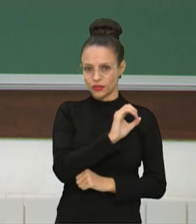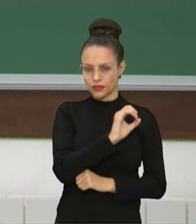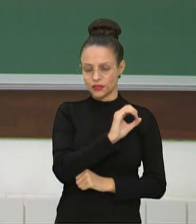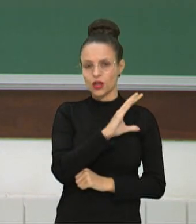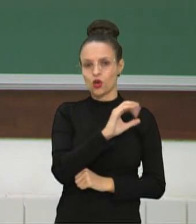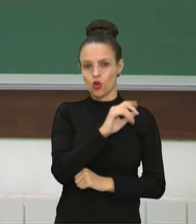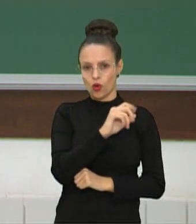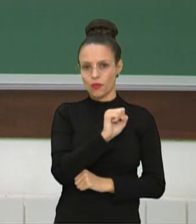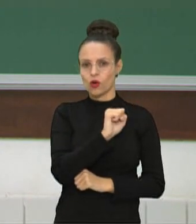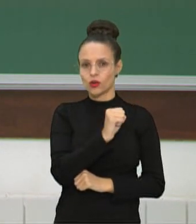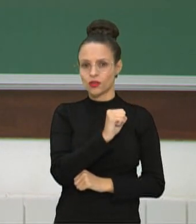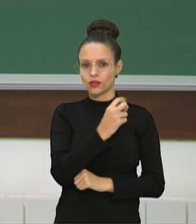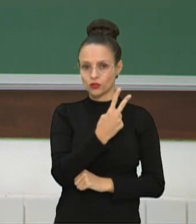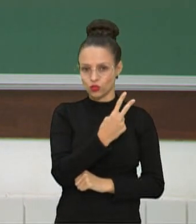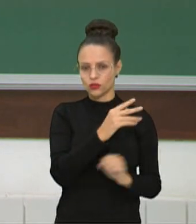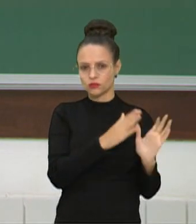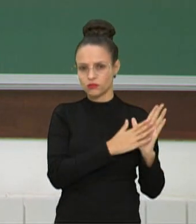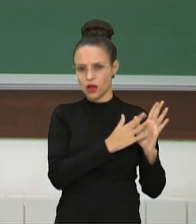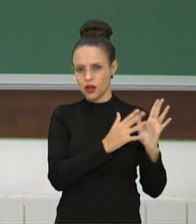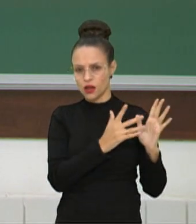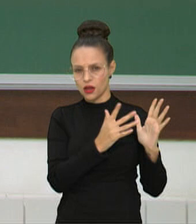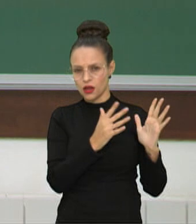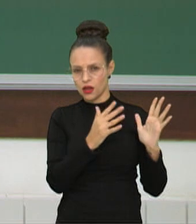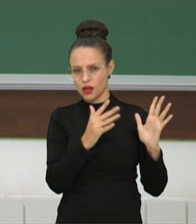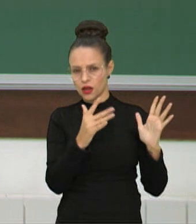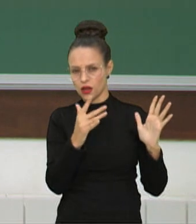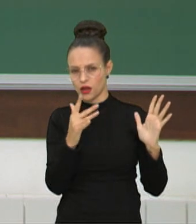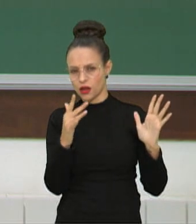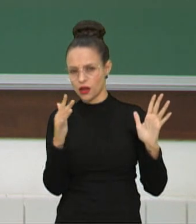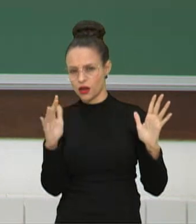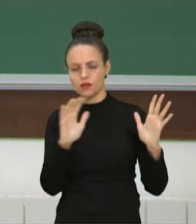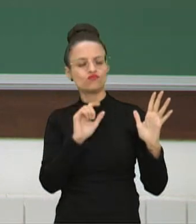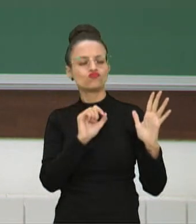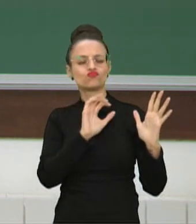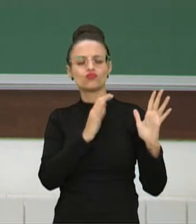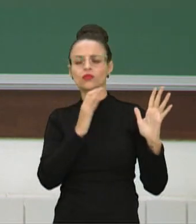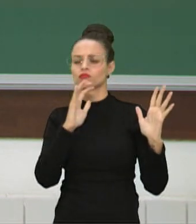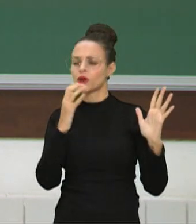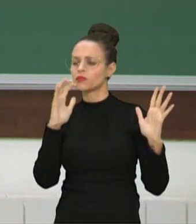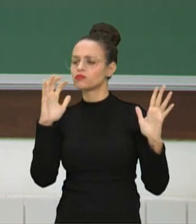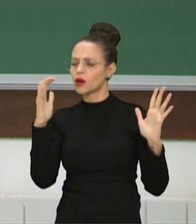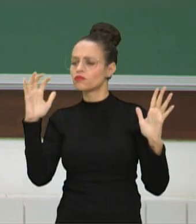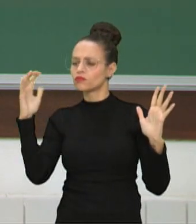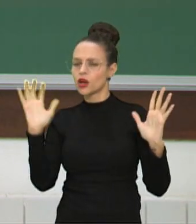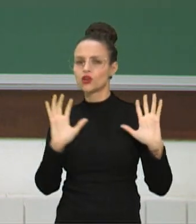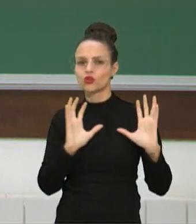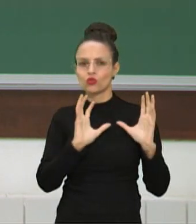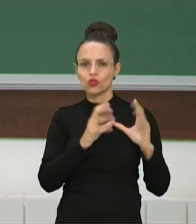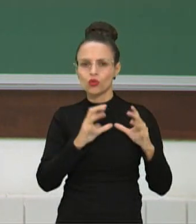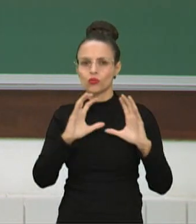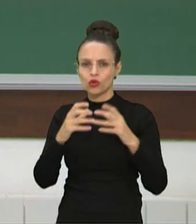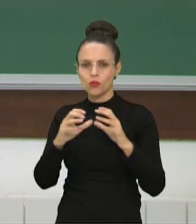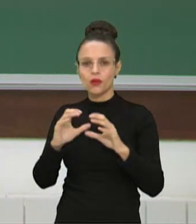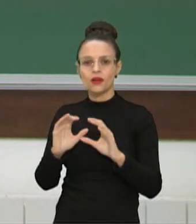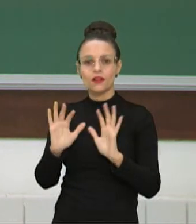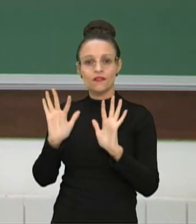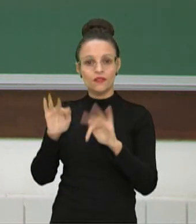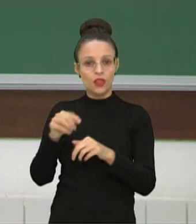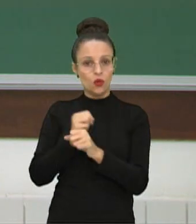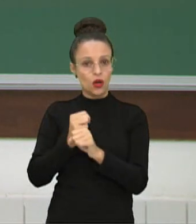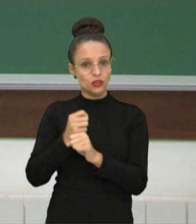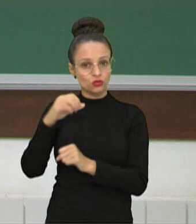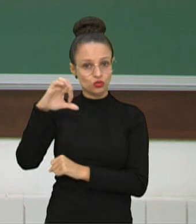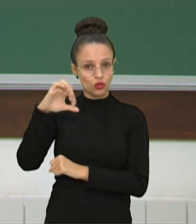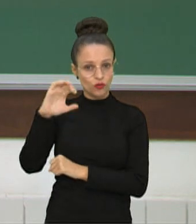de 82, e você vem analisando o que aconteceu com as seleções de lá para cá, e você entra no final dos anos 90, olha que